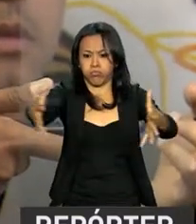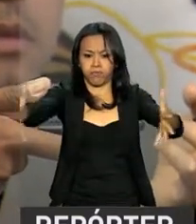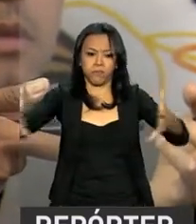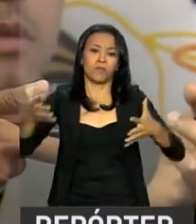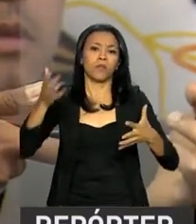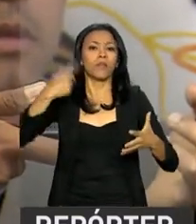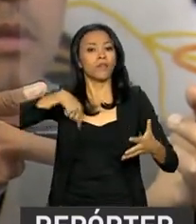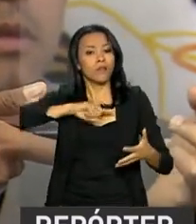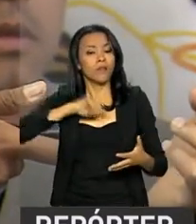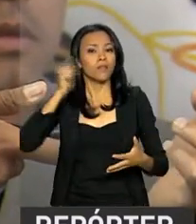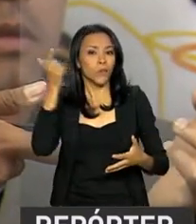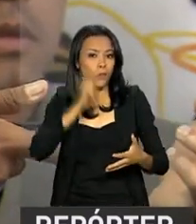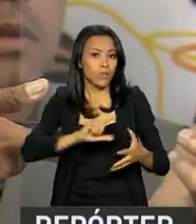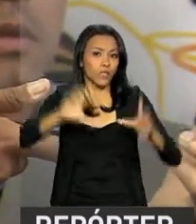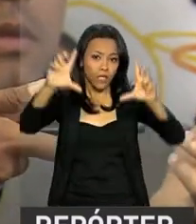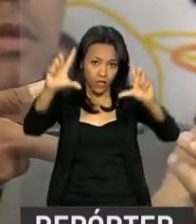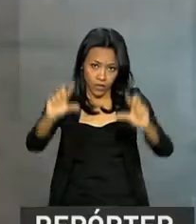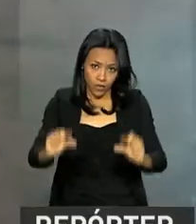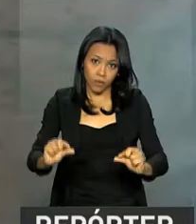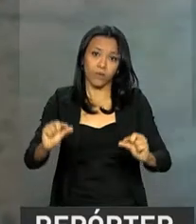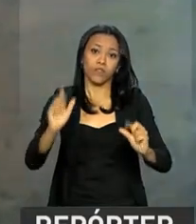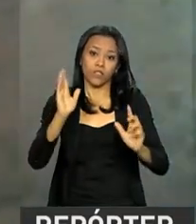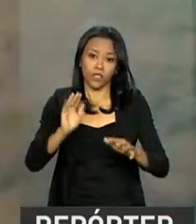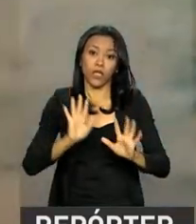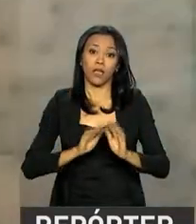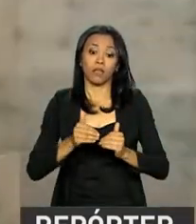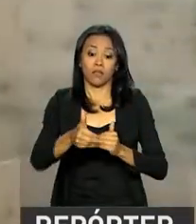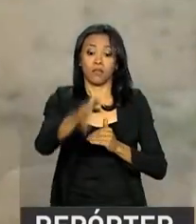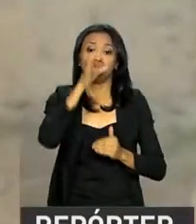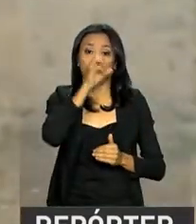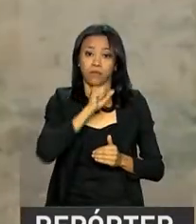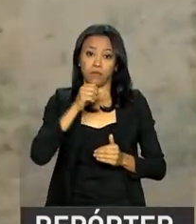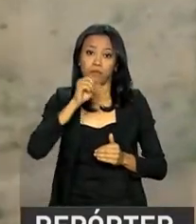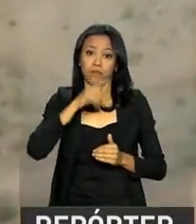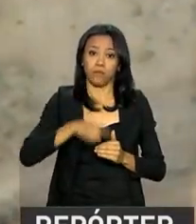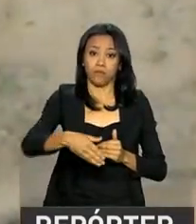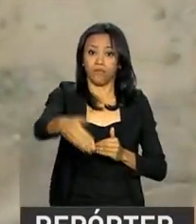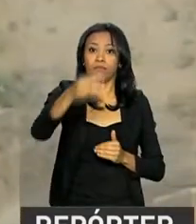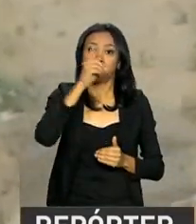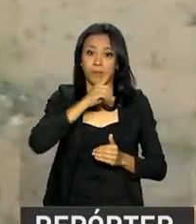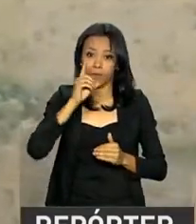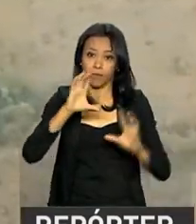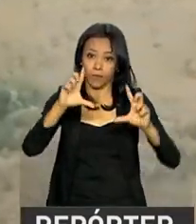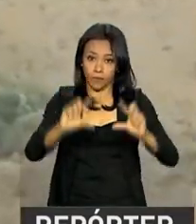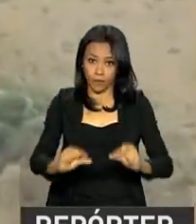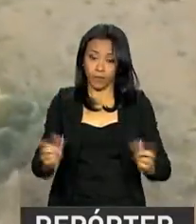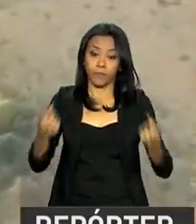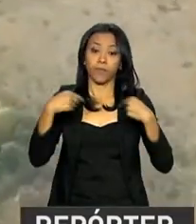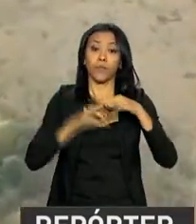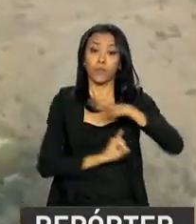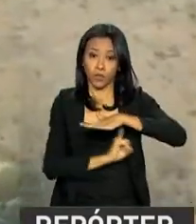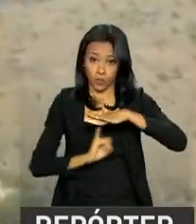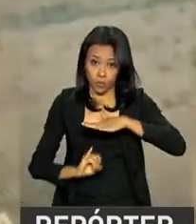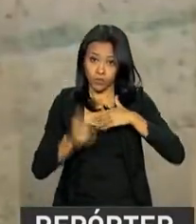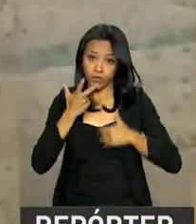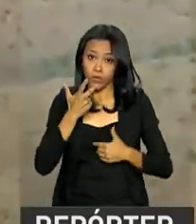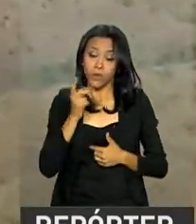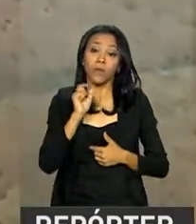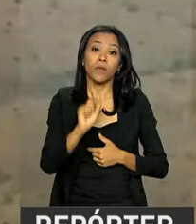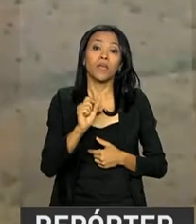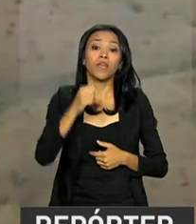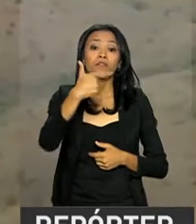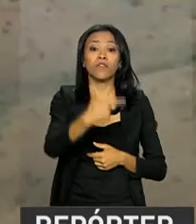consiga debelar o incêndio até o final de semana técnicos do instituto chico mendes de conservação da biodiversidade estimam que cerca de